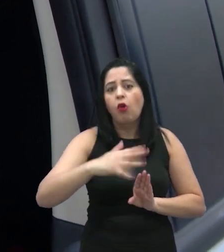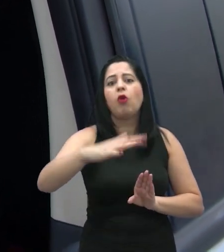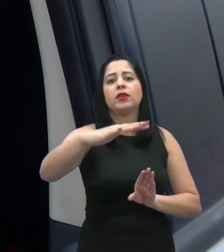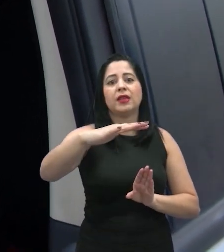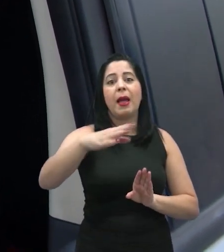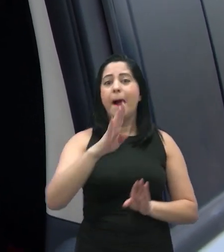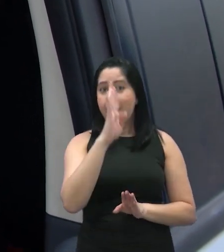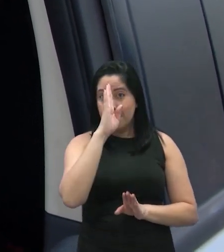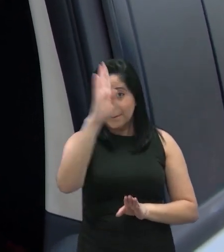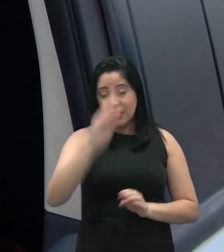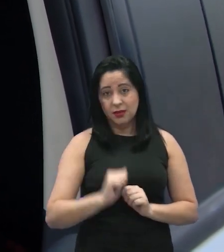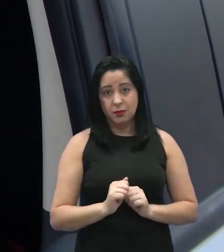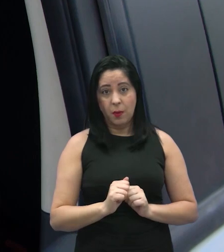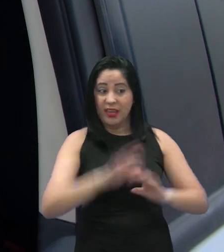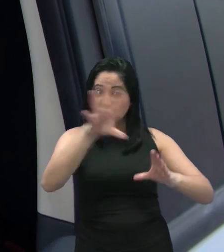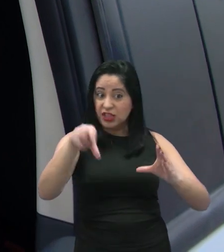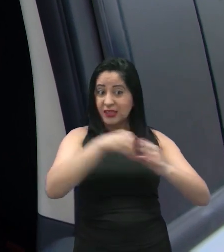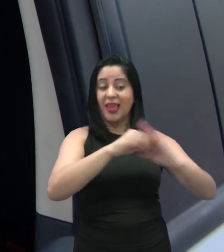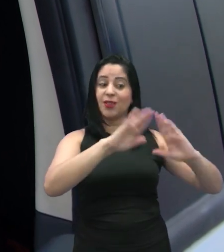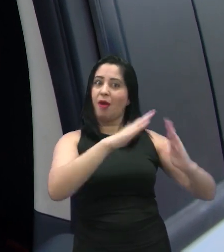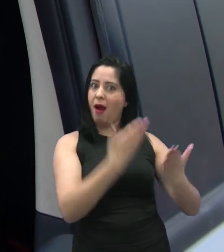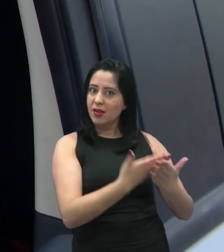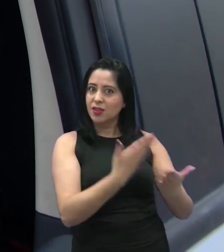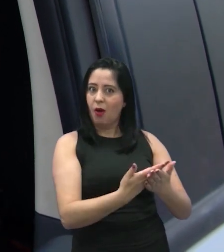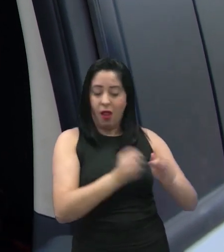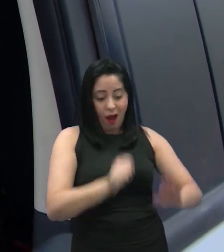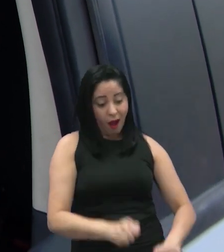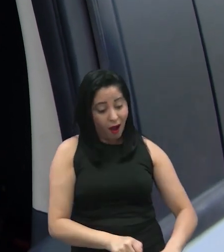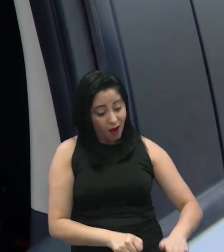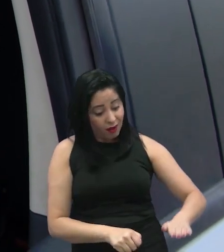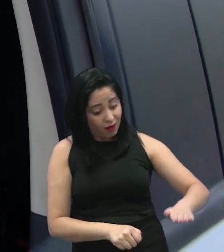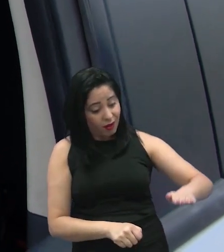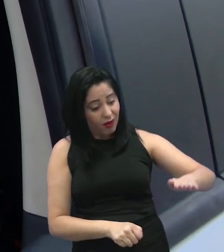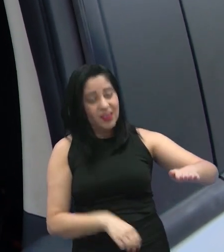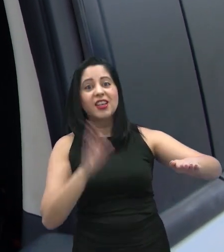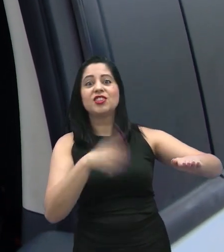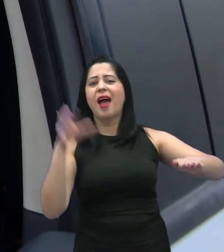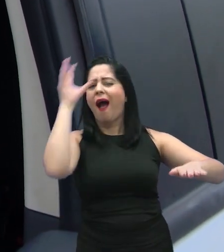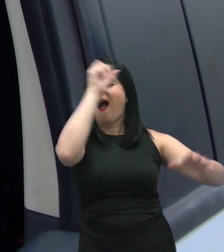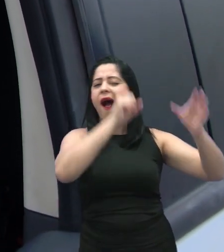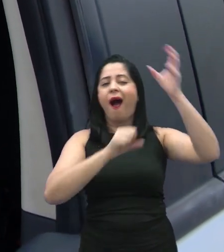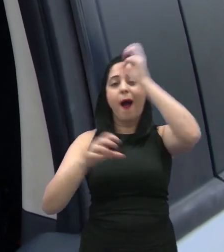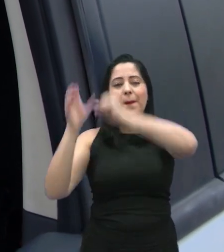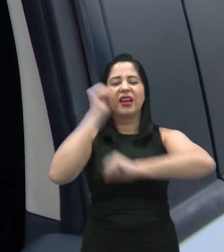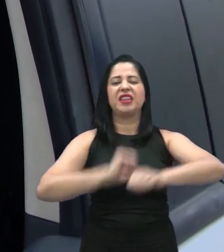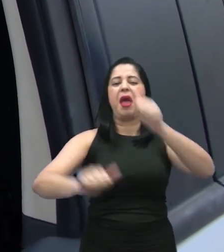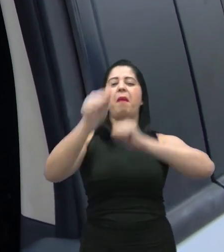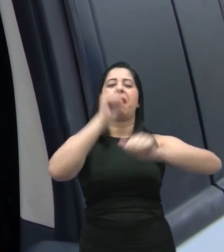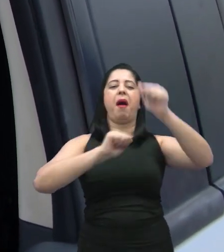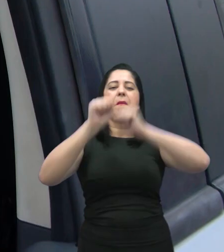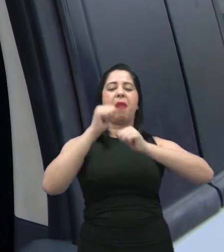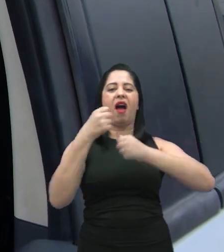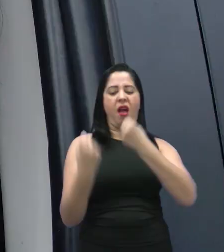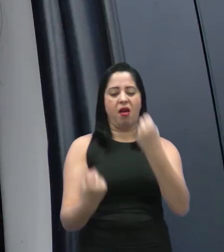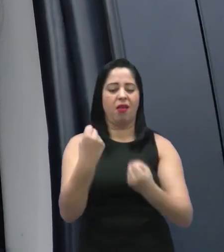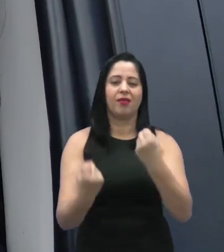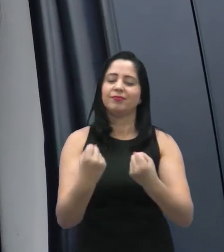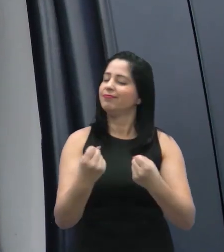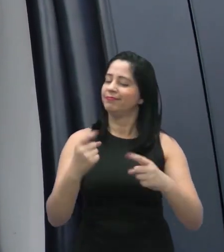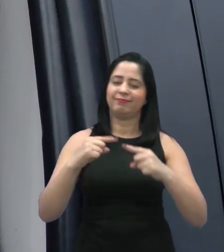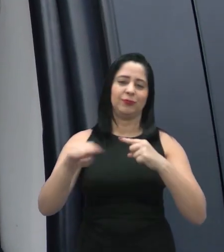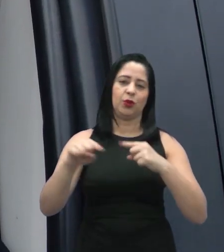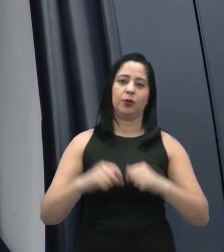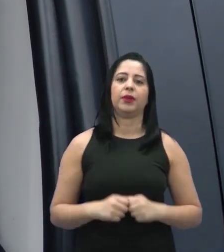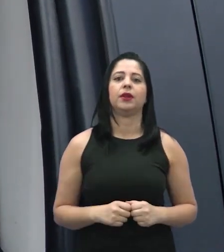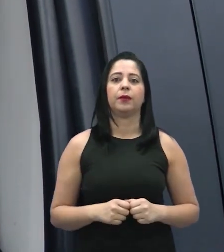conscientizando principalmente os alunos das escolas. Desde pequenininho saber que não pode beber e dirigir. Eu